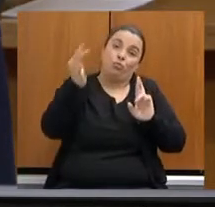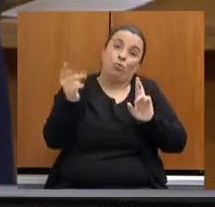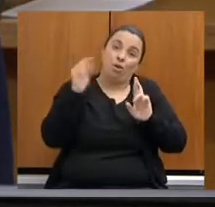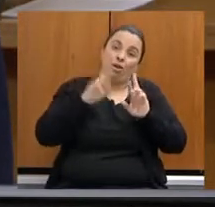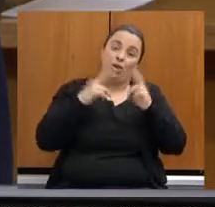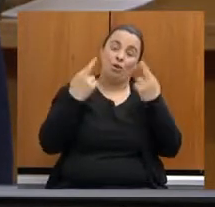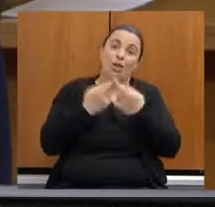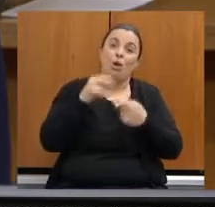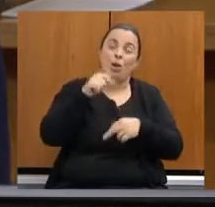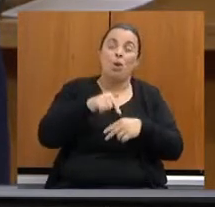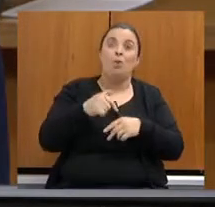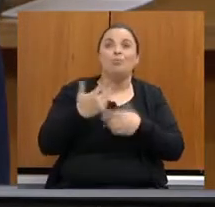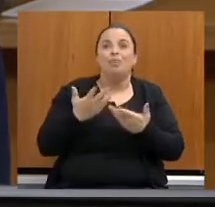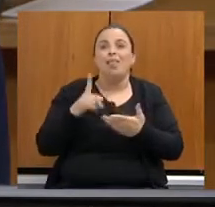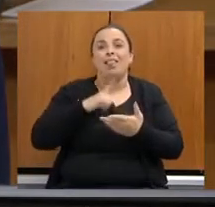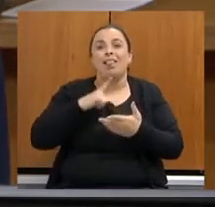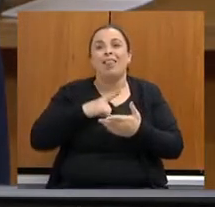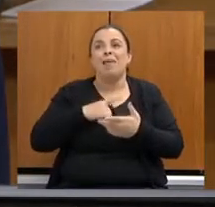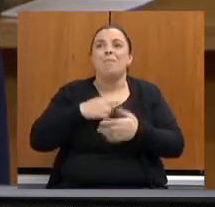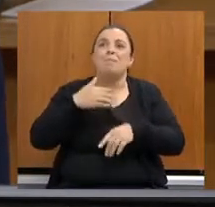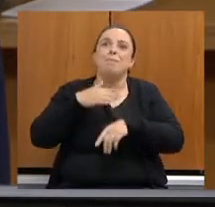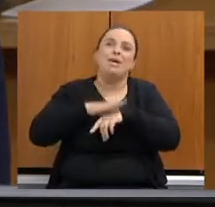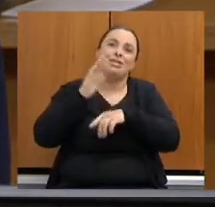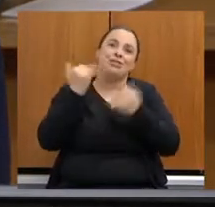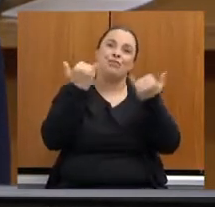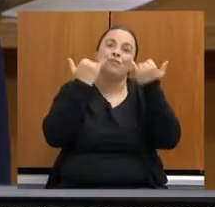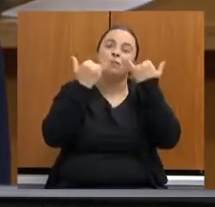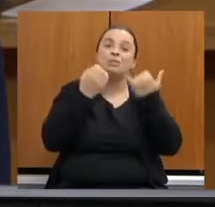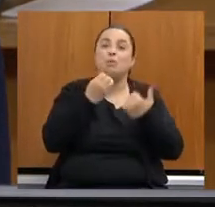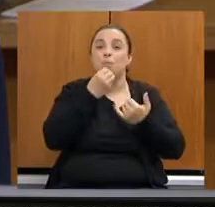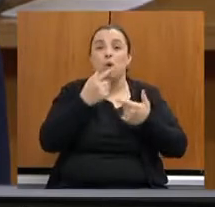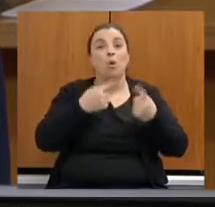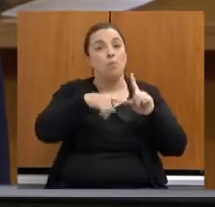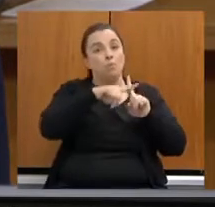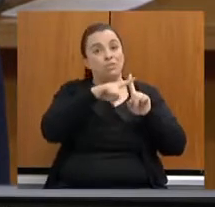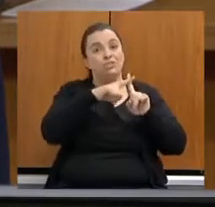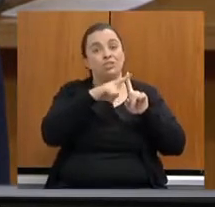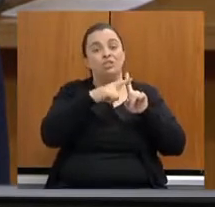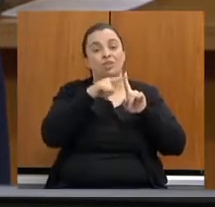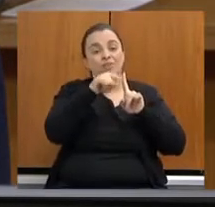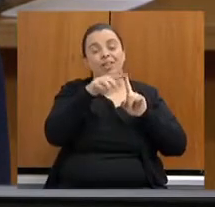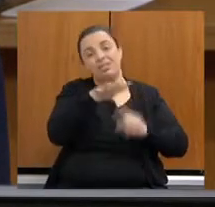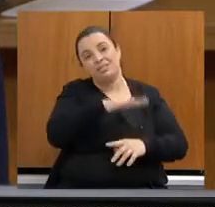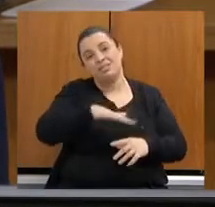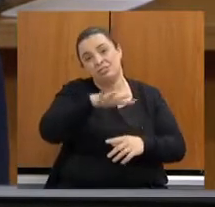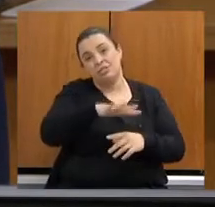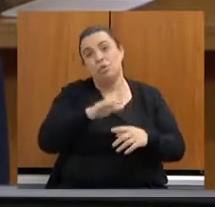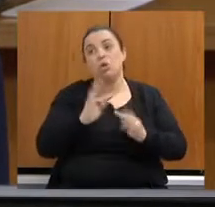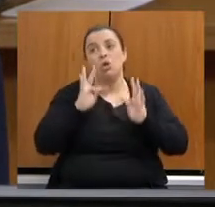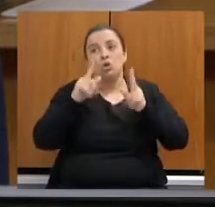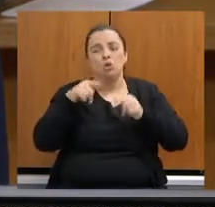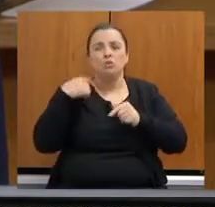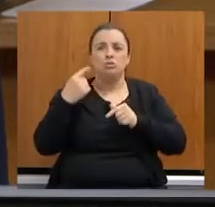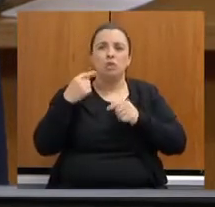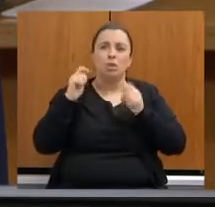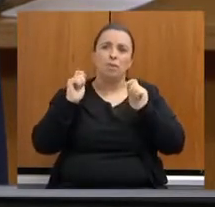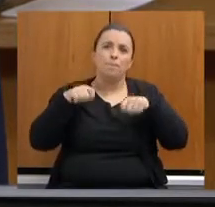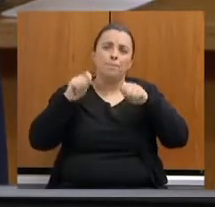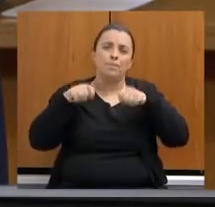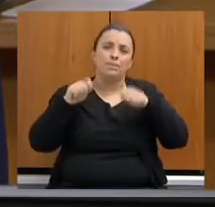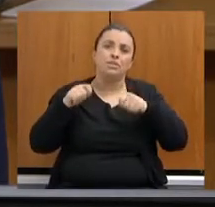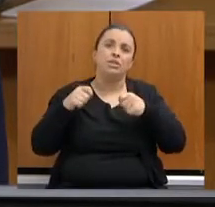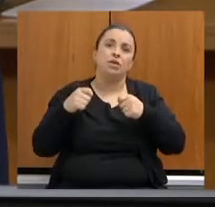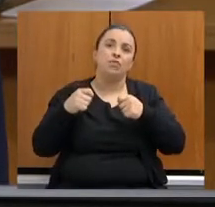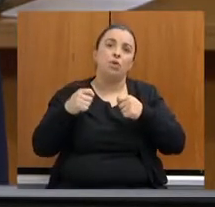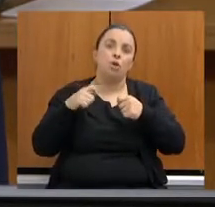nessas porcentagens baixas que trouxe que sobre o Rio fanado e tudo que a gente for possível fazer na barragem o rio sepotuba acho que